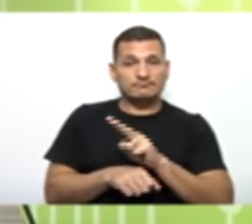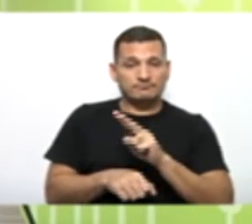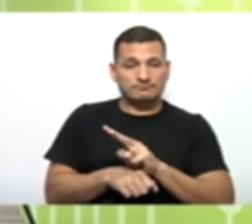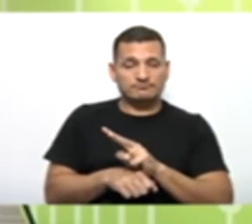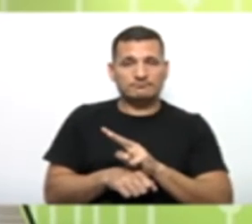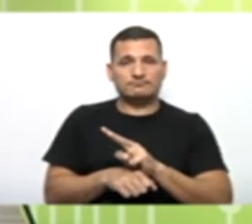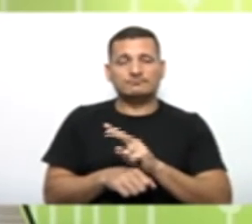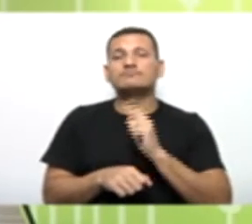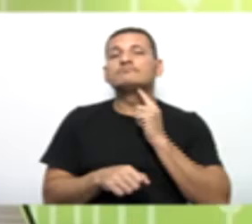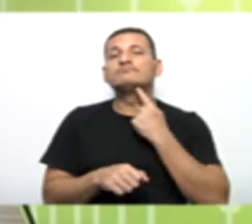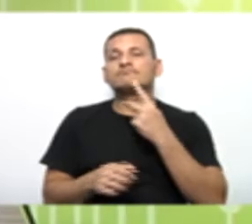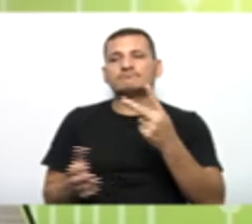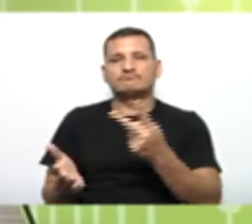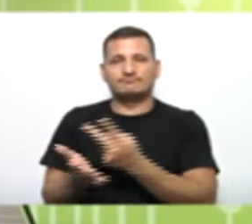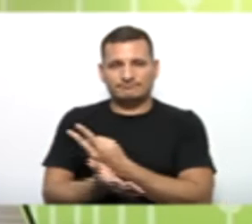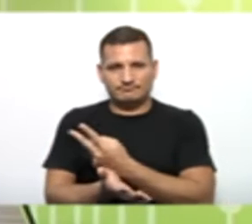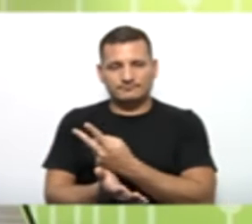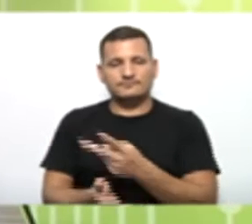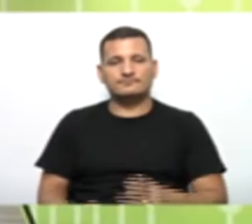poluição aconteça.